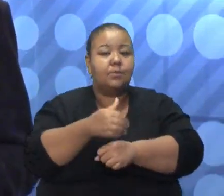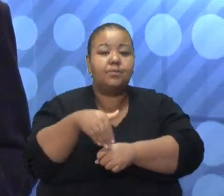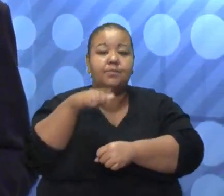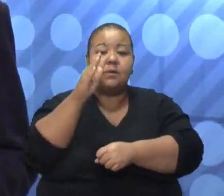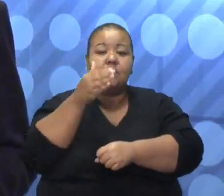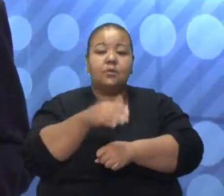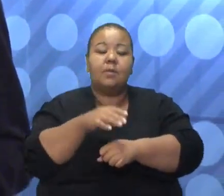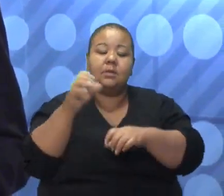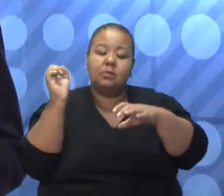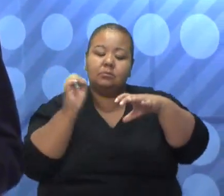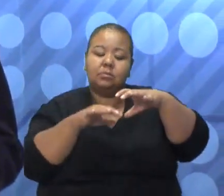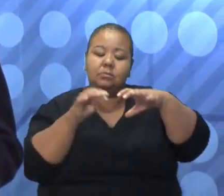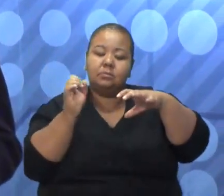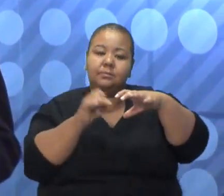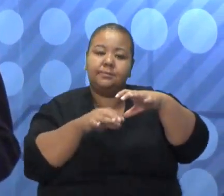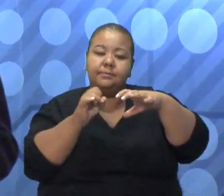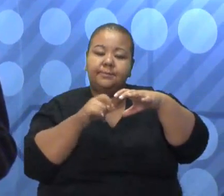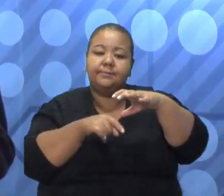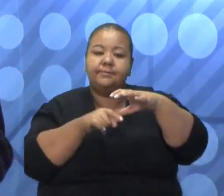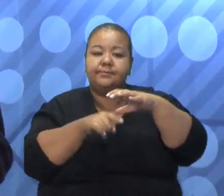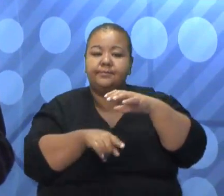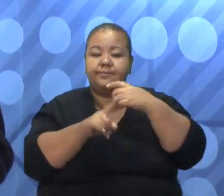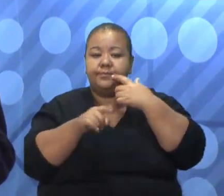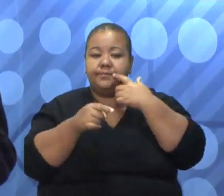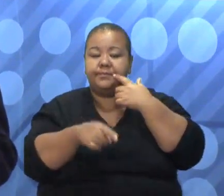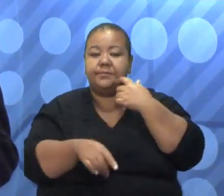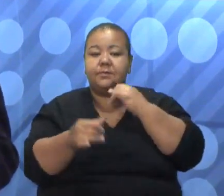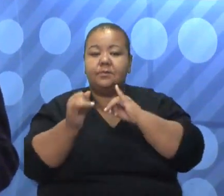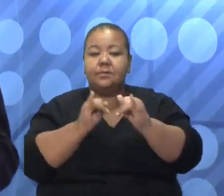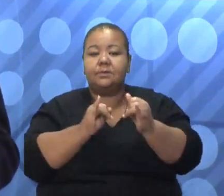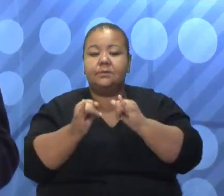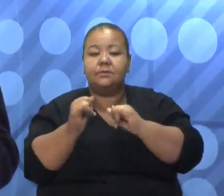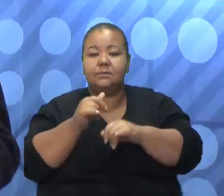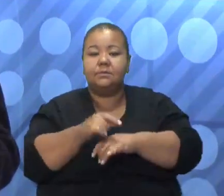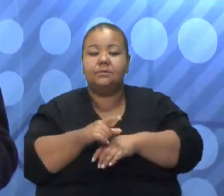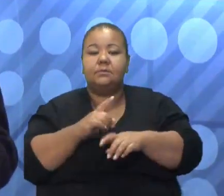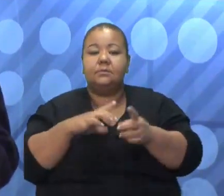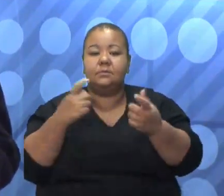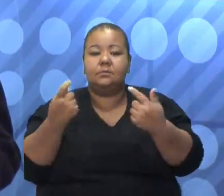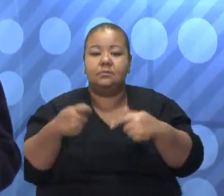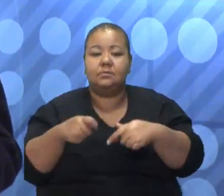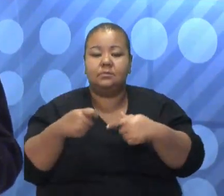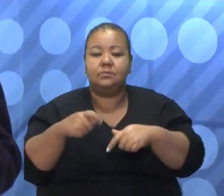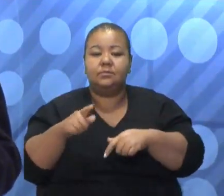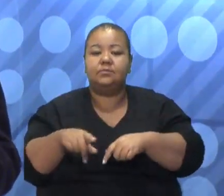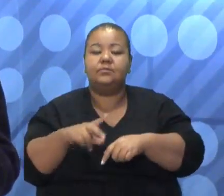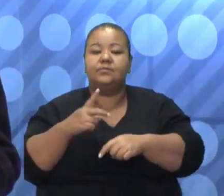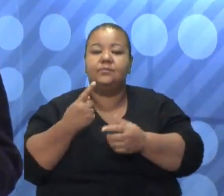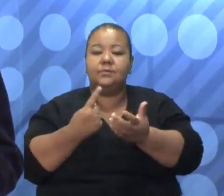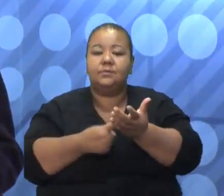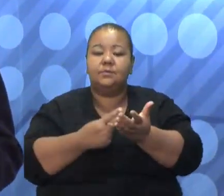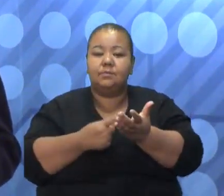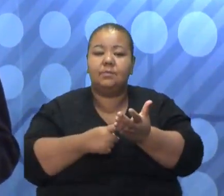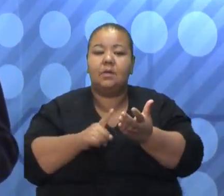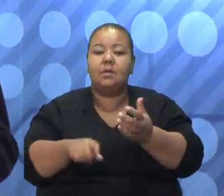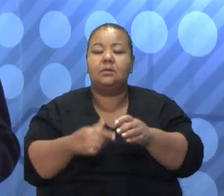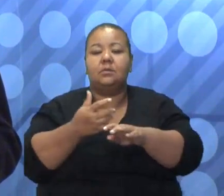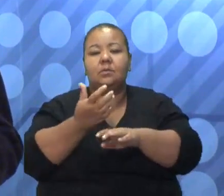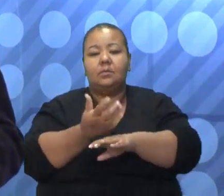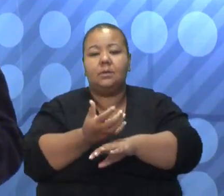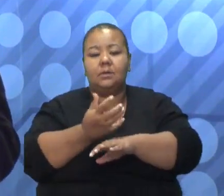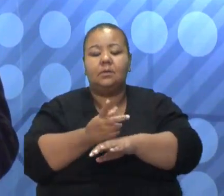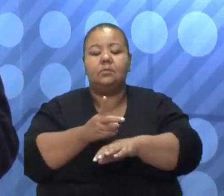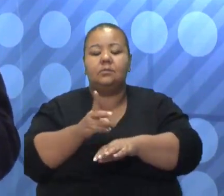eu abasteço, né, o sistema com as informações necessárias, com a demanda que eu vou usar, com o tipo de material que eu vou